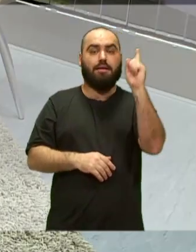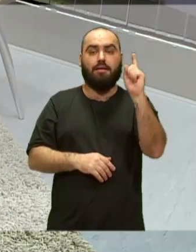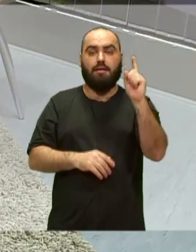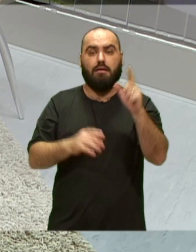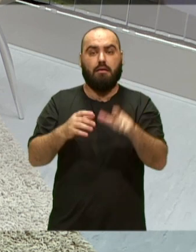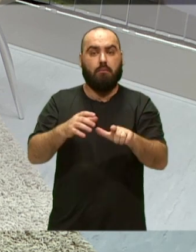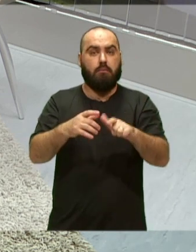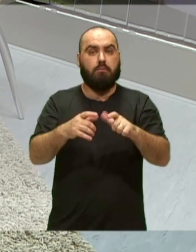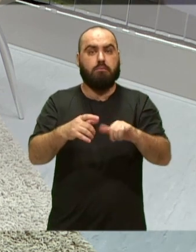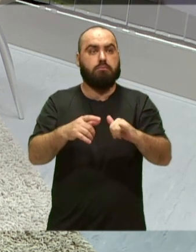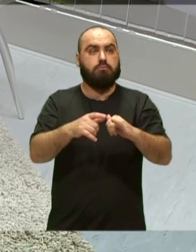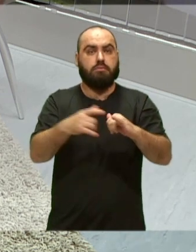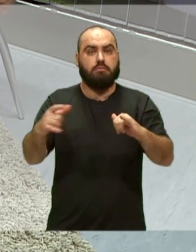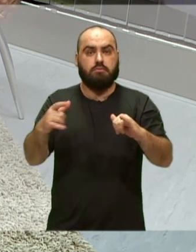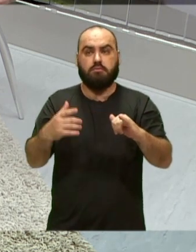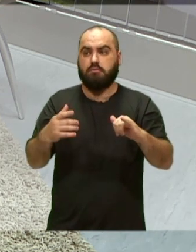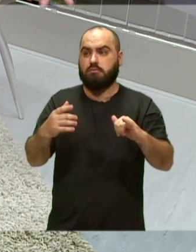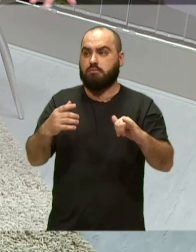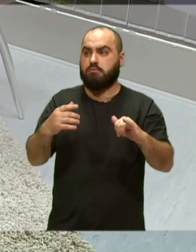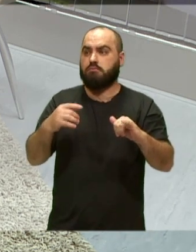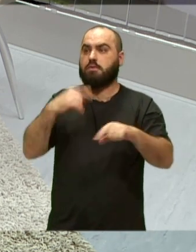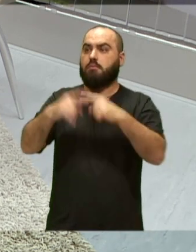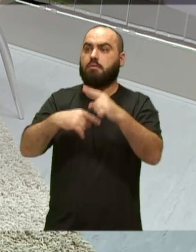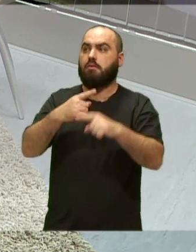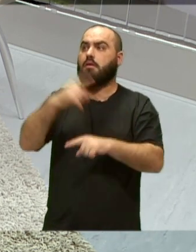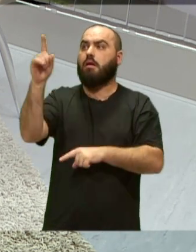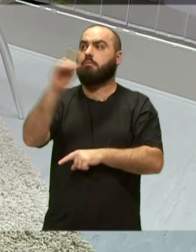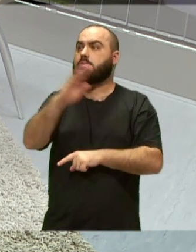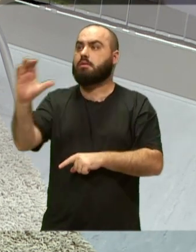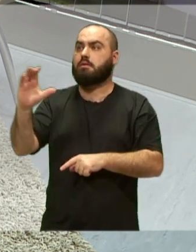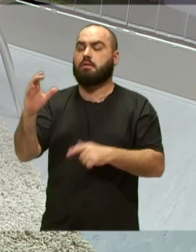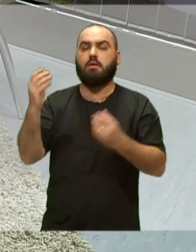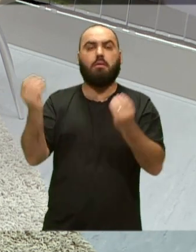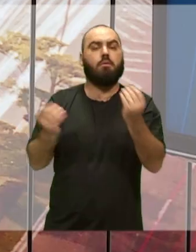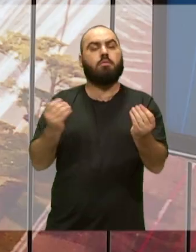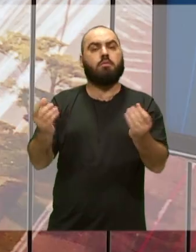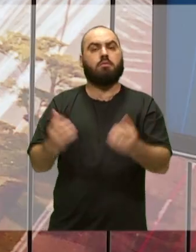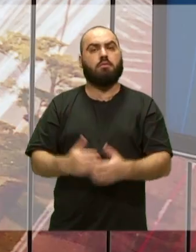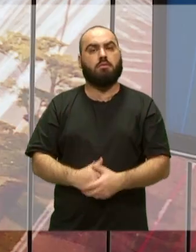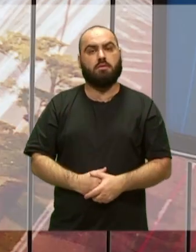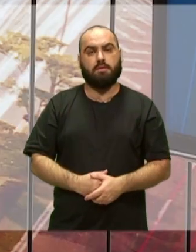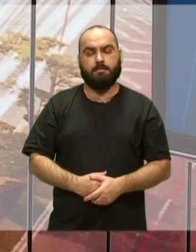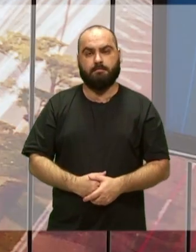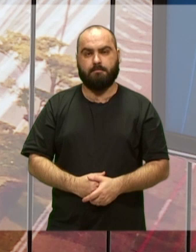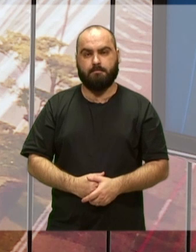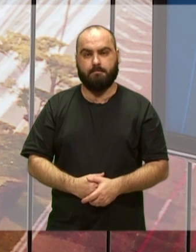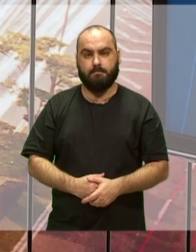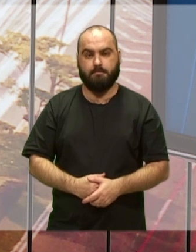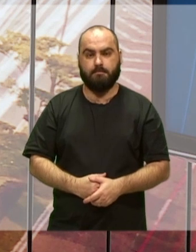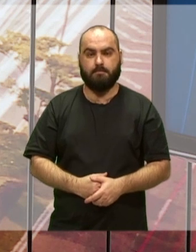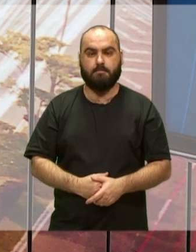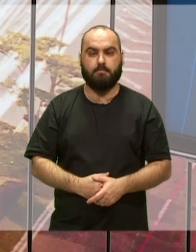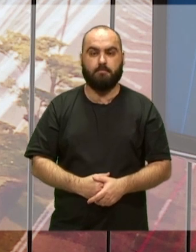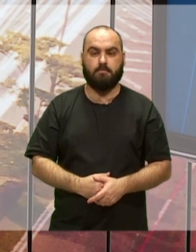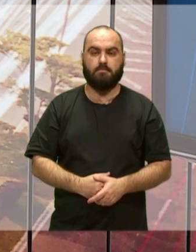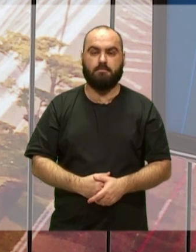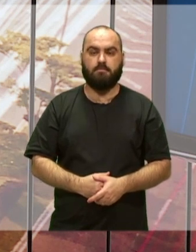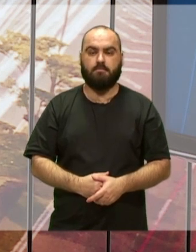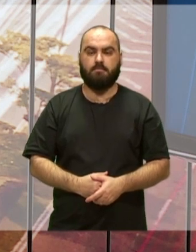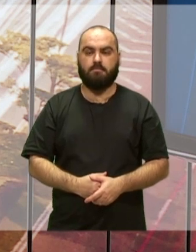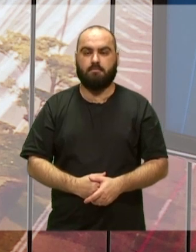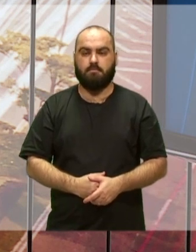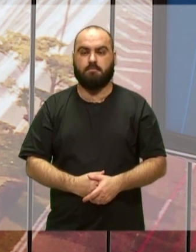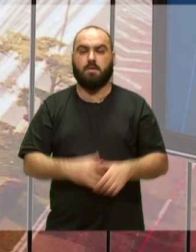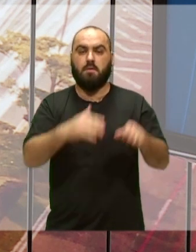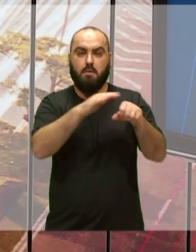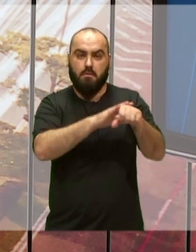bar camburu que fila é essa é a fila do ferro bote para passar Vereador ante as falas de todos que participaram e também as conversas com os